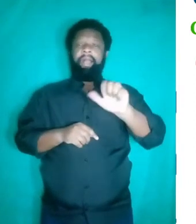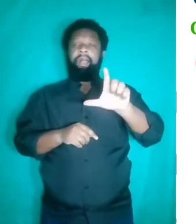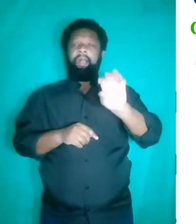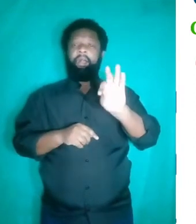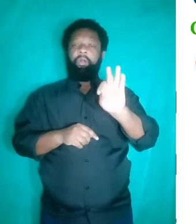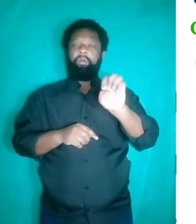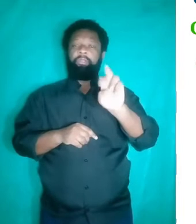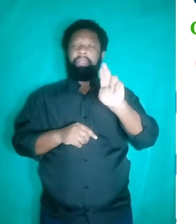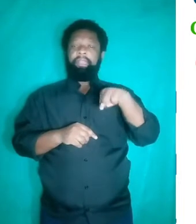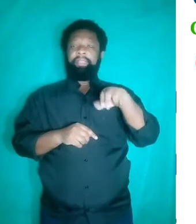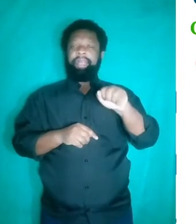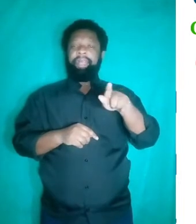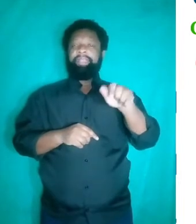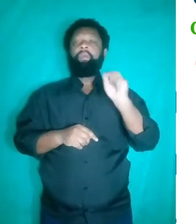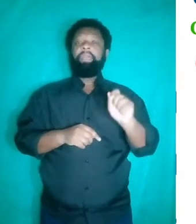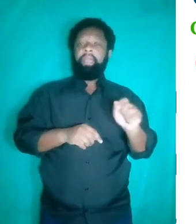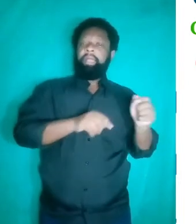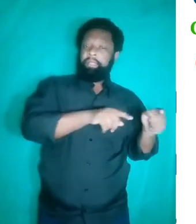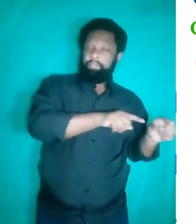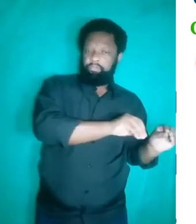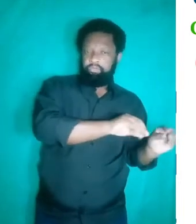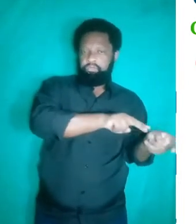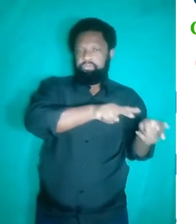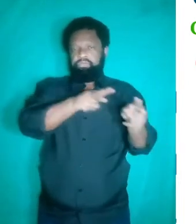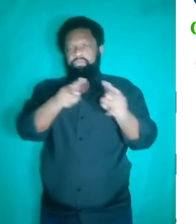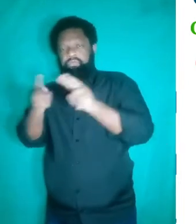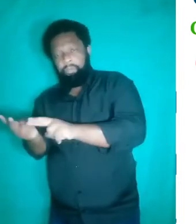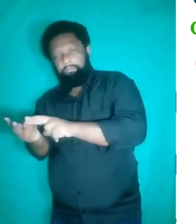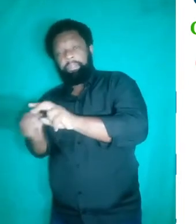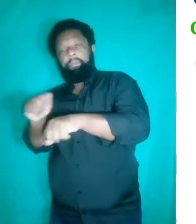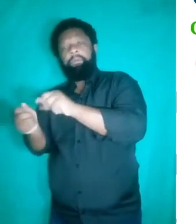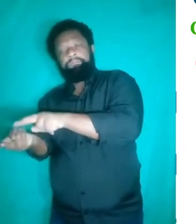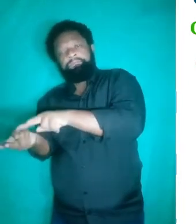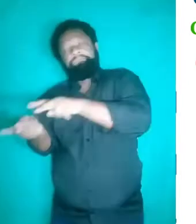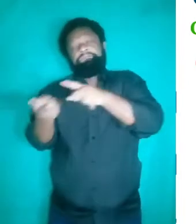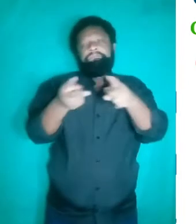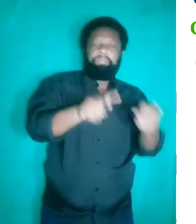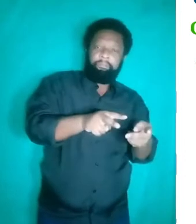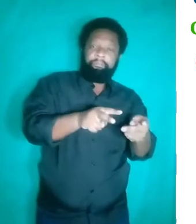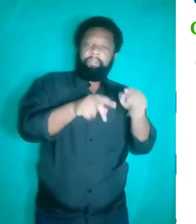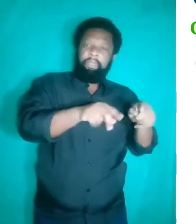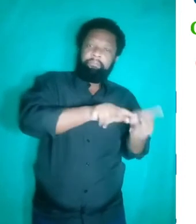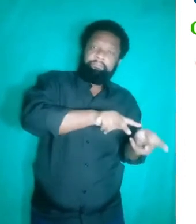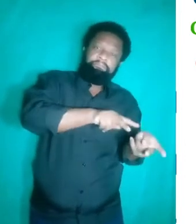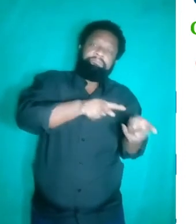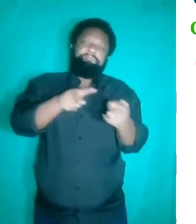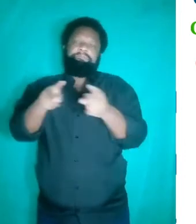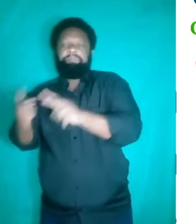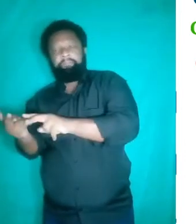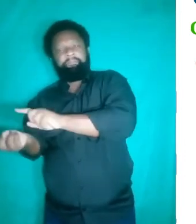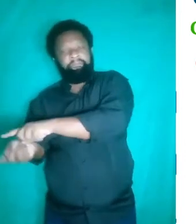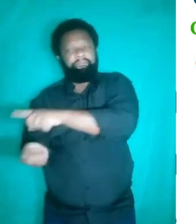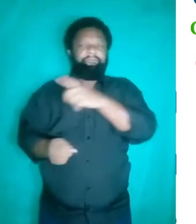está andando para um polo, ora ela está andando para o outro. Ora ela está andando para um polo, ora ela está andando para o outro. Então, você tem essa alternância